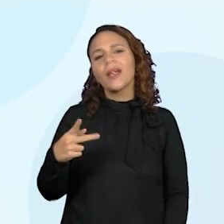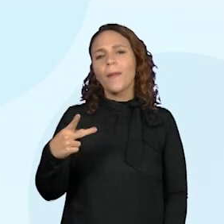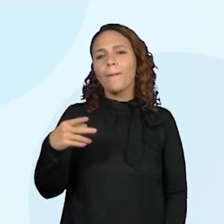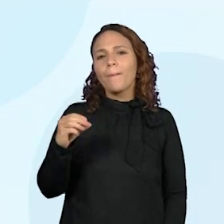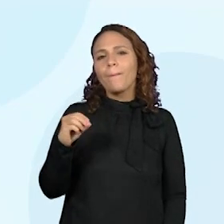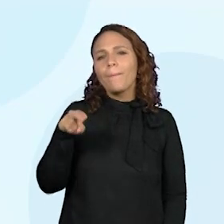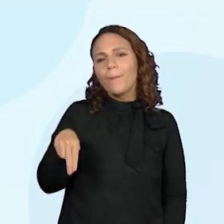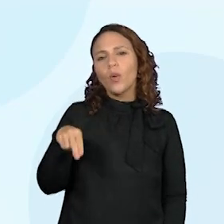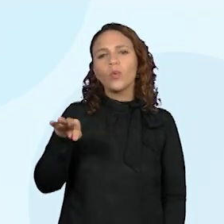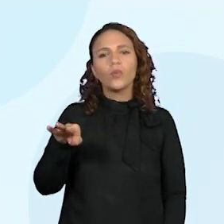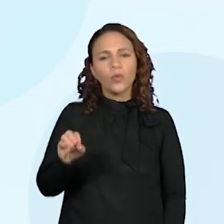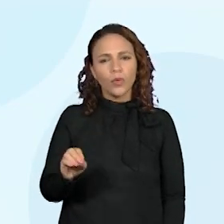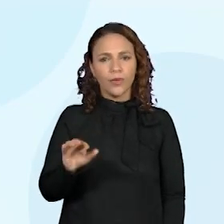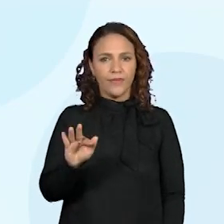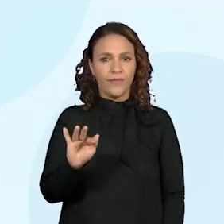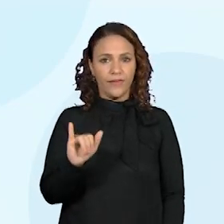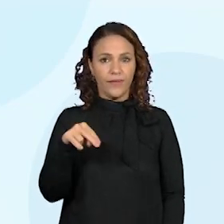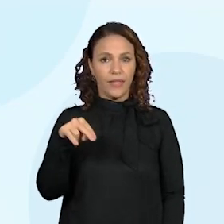azul. O ponto final.